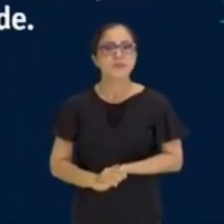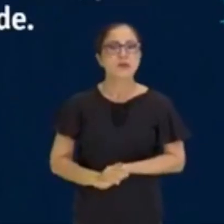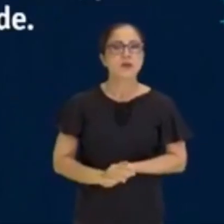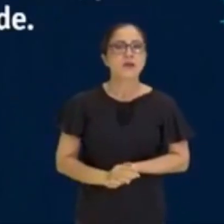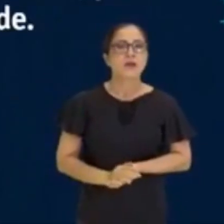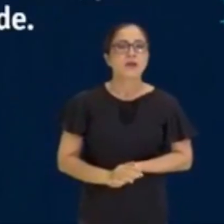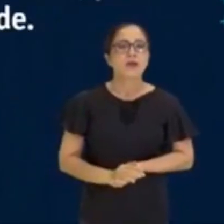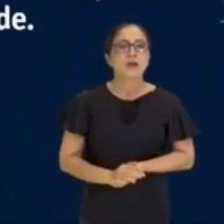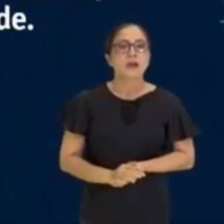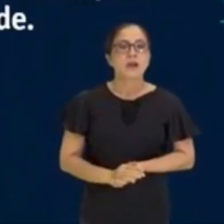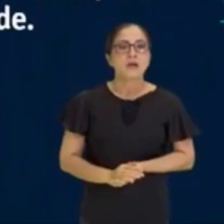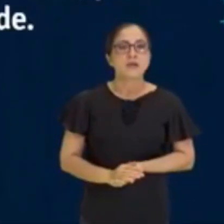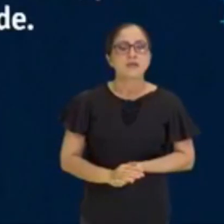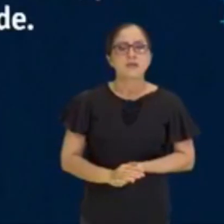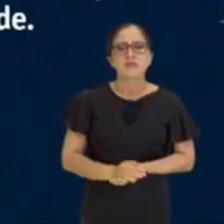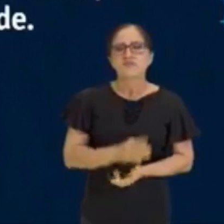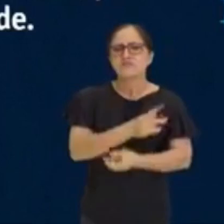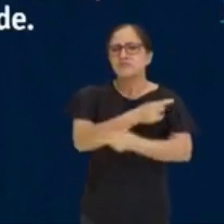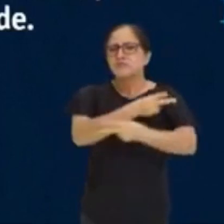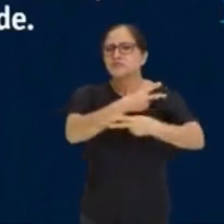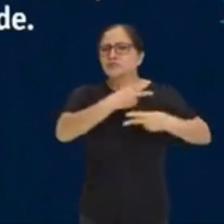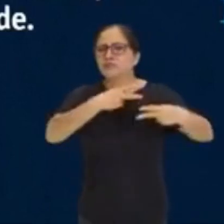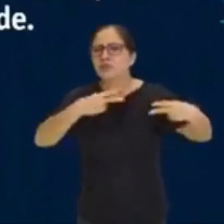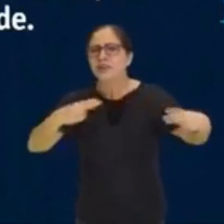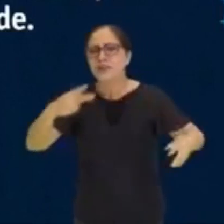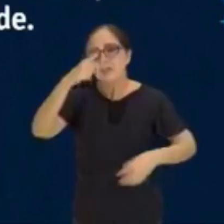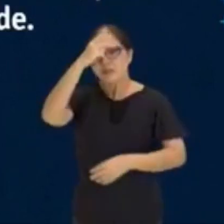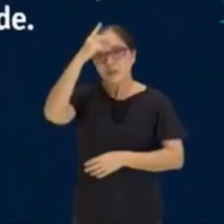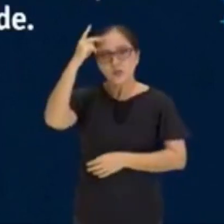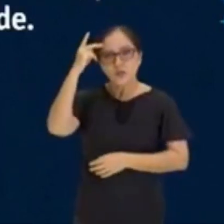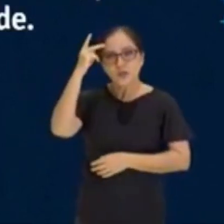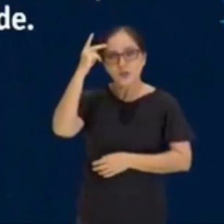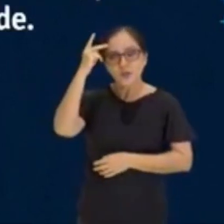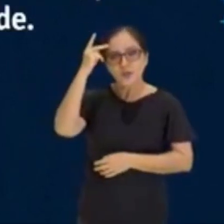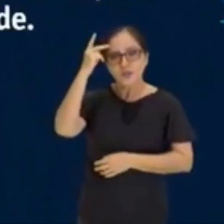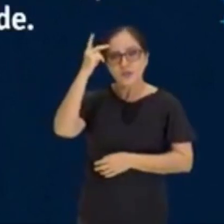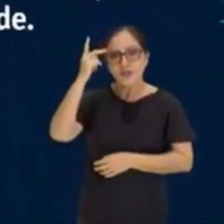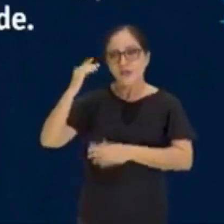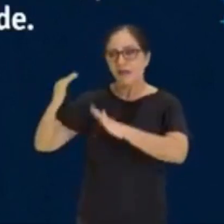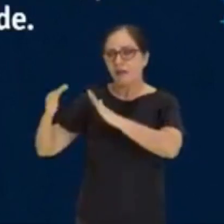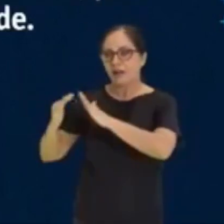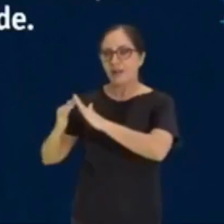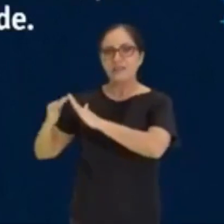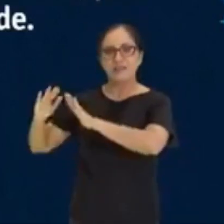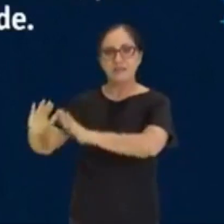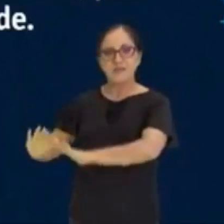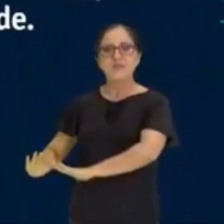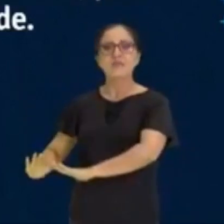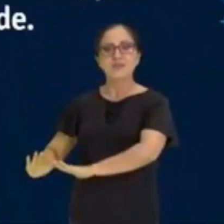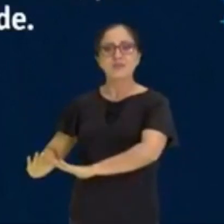não saíram de casa a fim de se proteger do coronavírus. No entanto, assim que o decreto do governo chegou ao